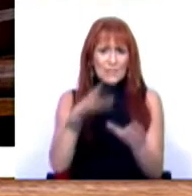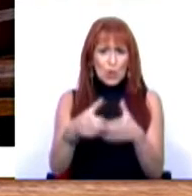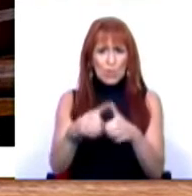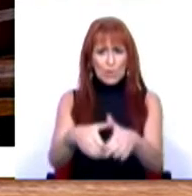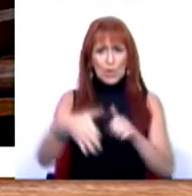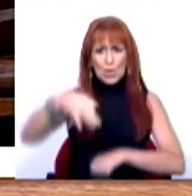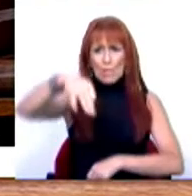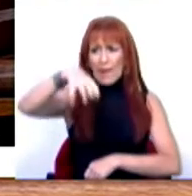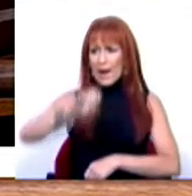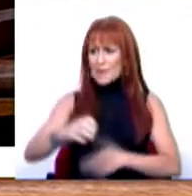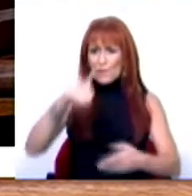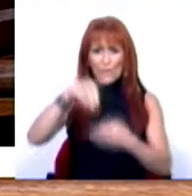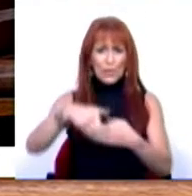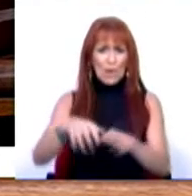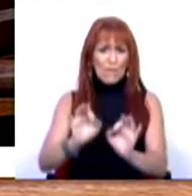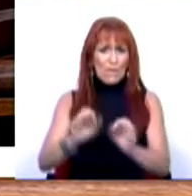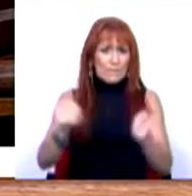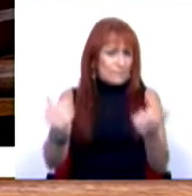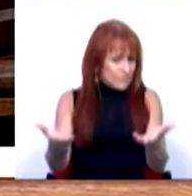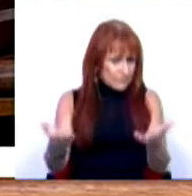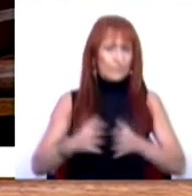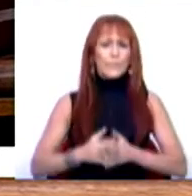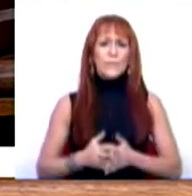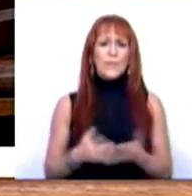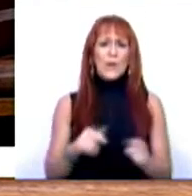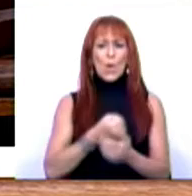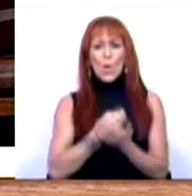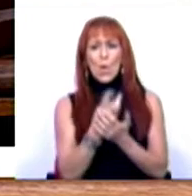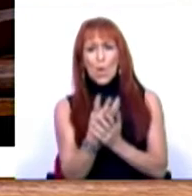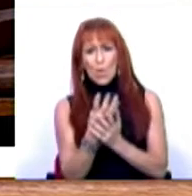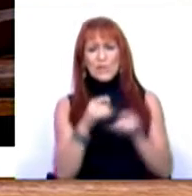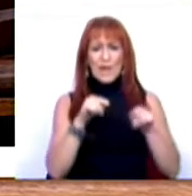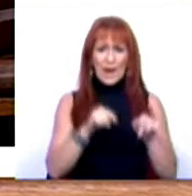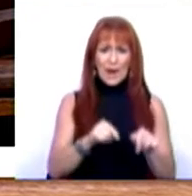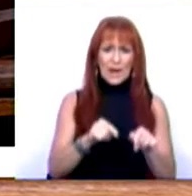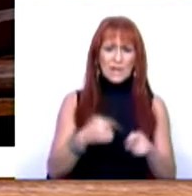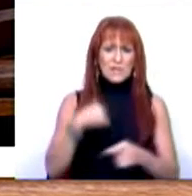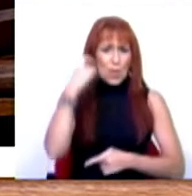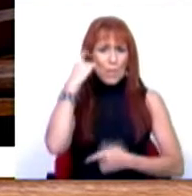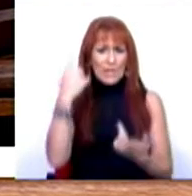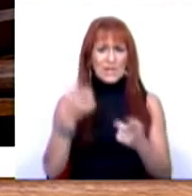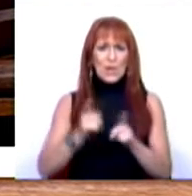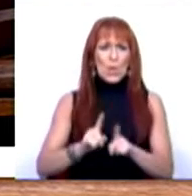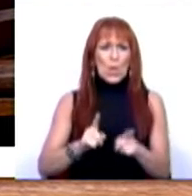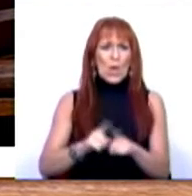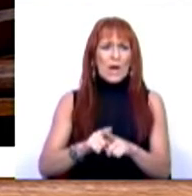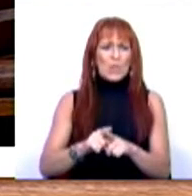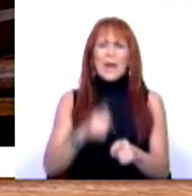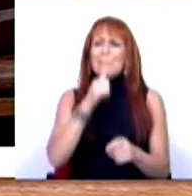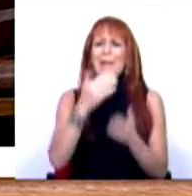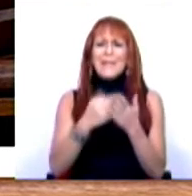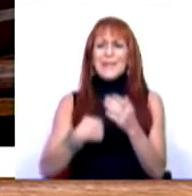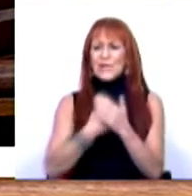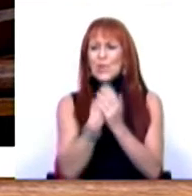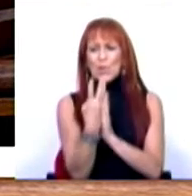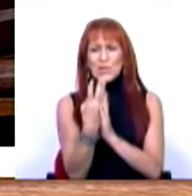do Partido Socialista votou favoravelmente, entre os quais, e aqui penso que não é com as medidas que